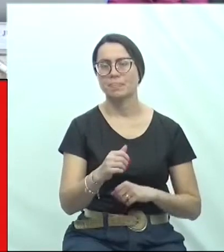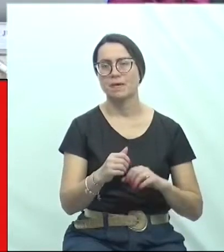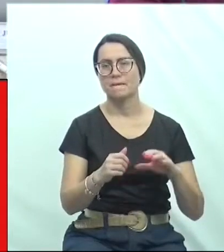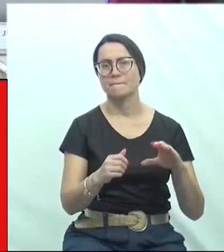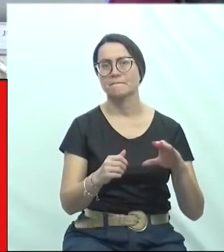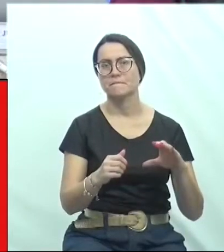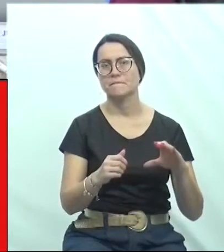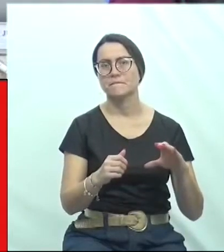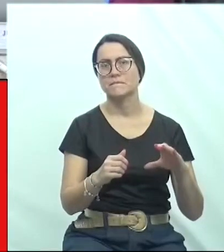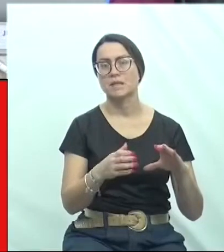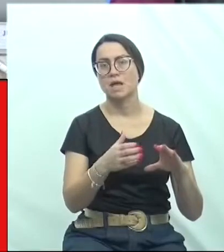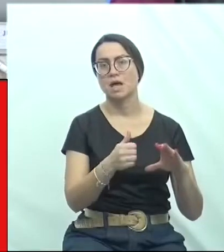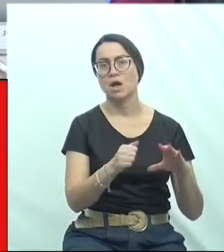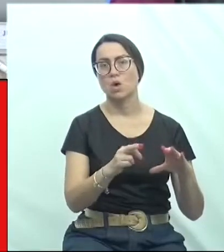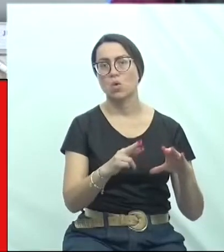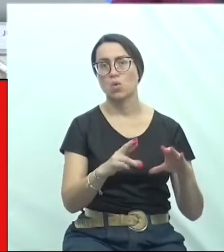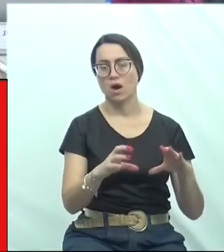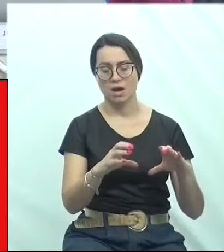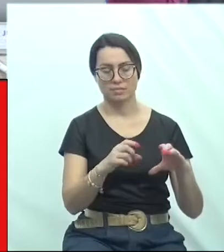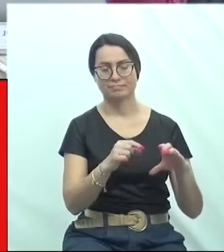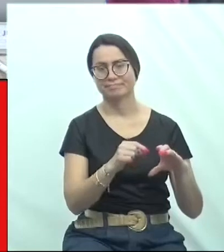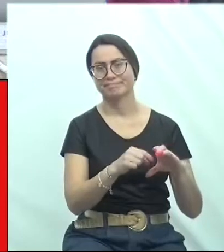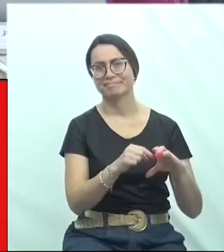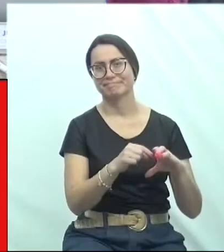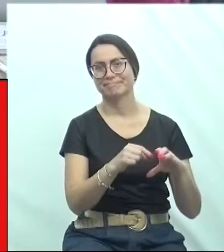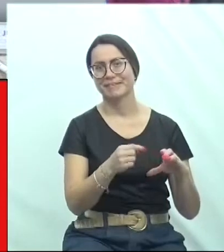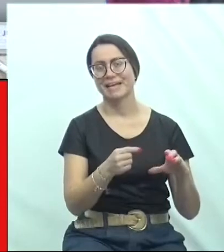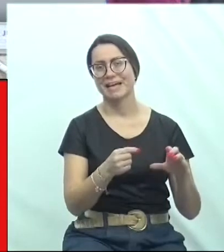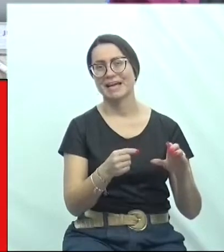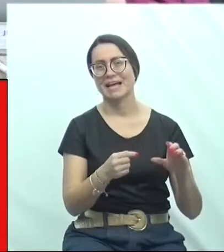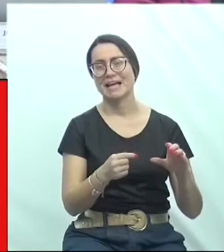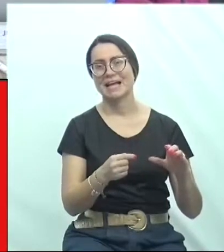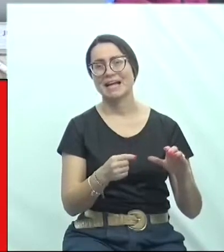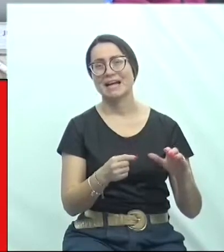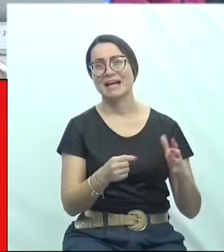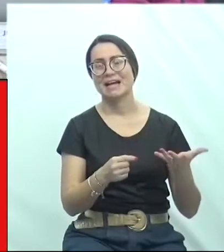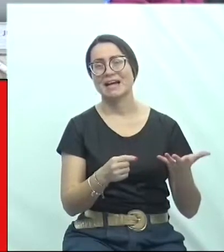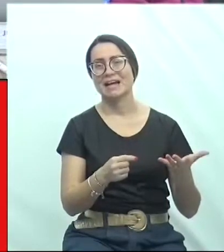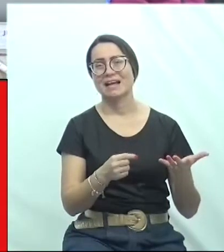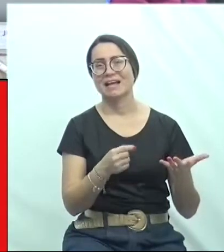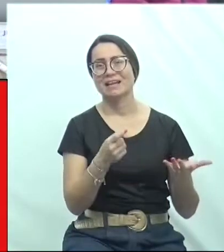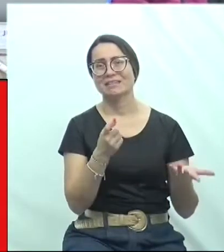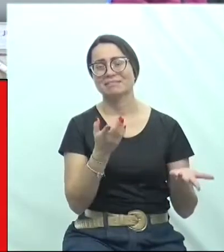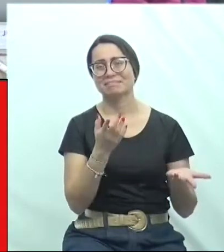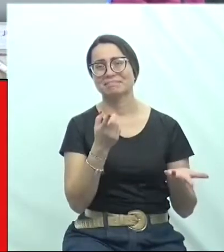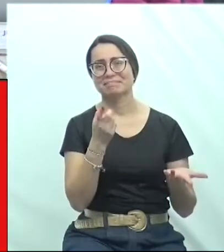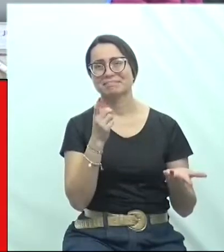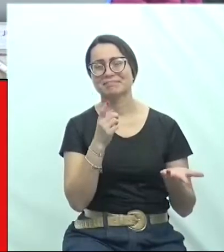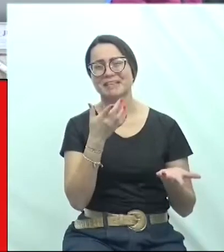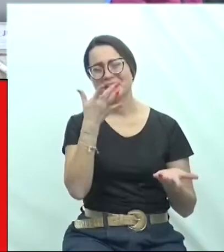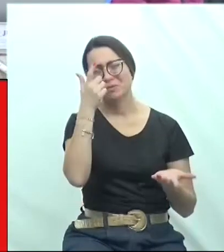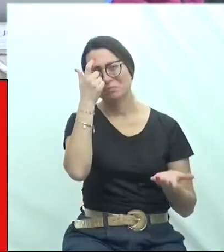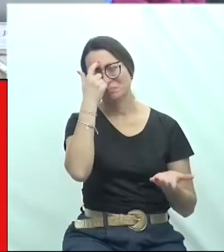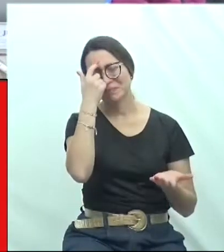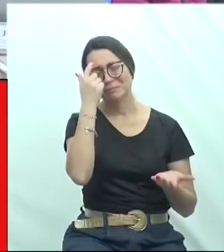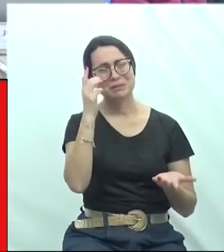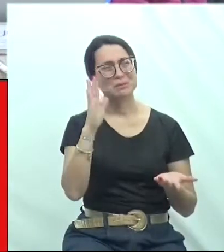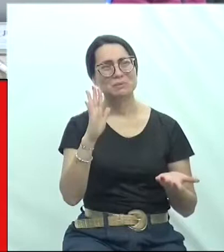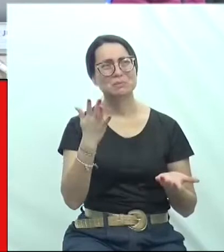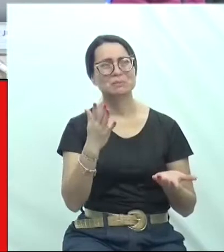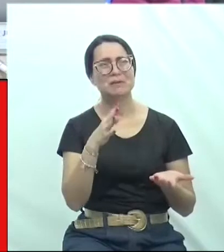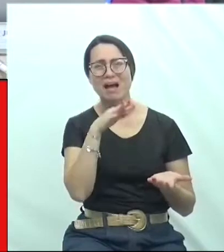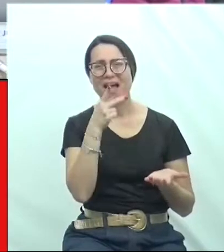uma ideia do ar na rede, tá? Do que ele causa no hidrômetro, do que ele causa no cavalete, do prejuízo que ele